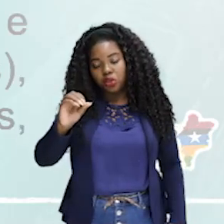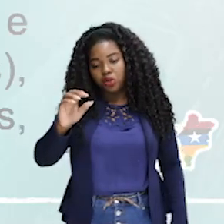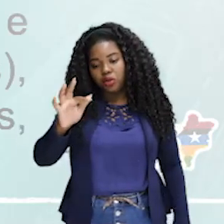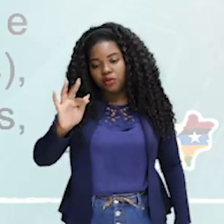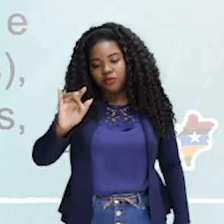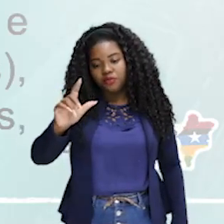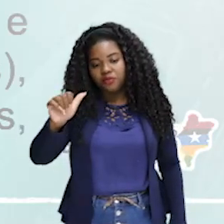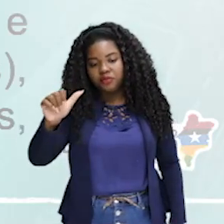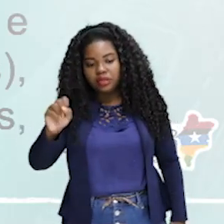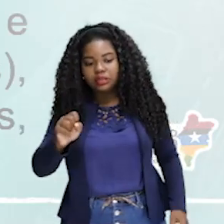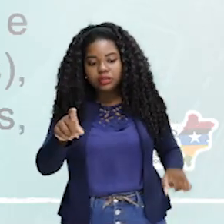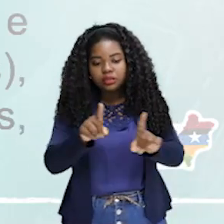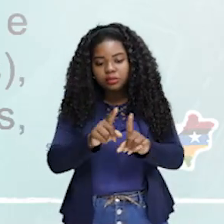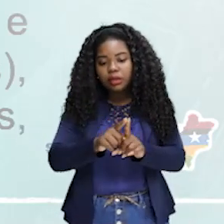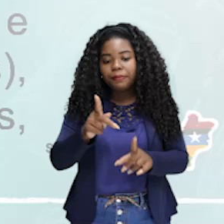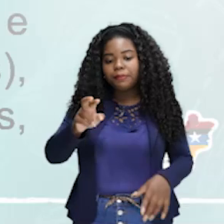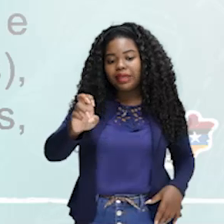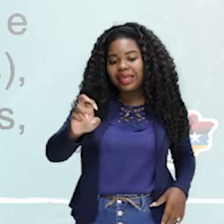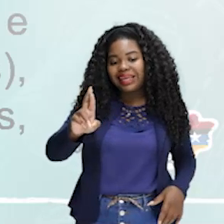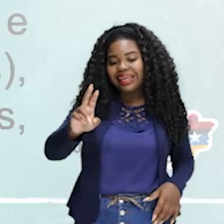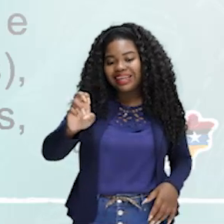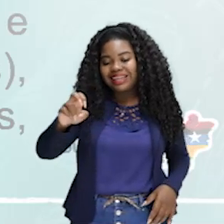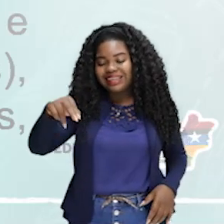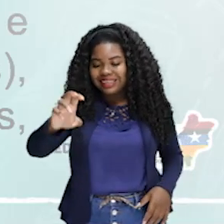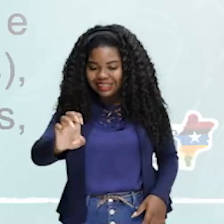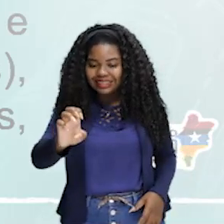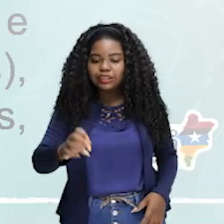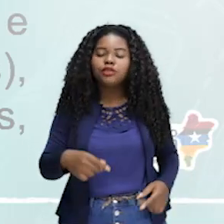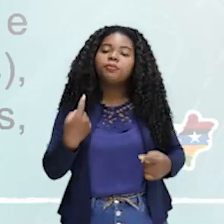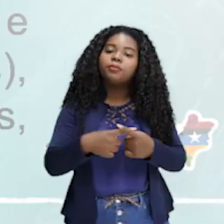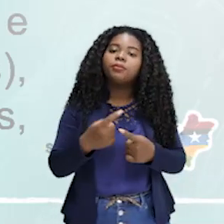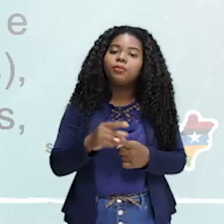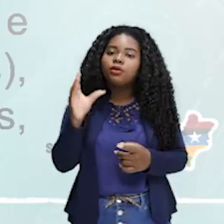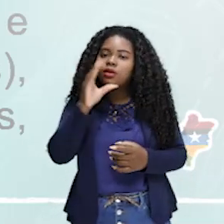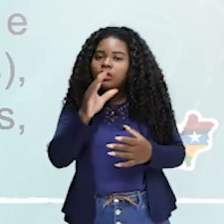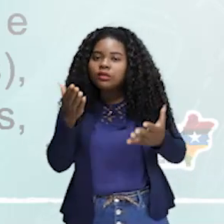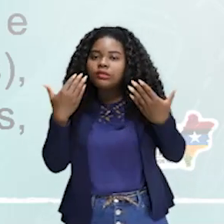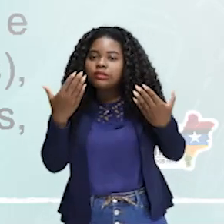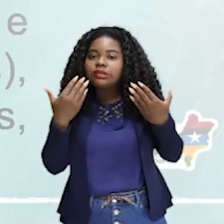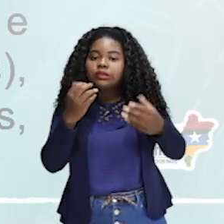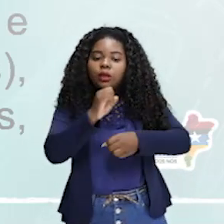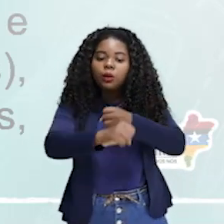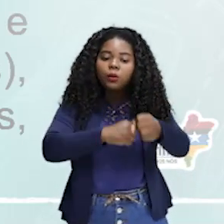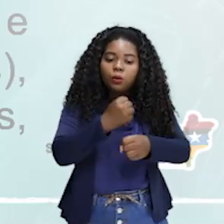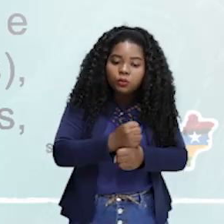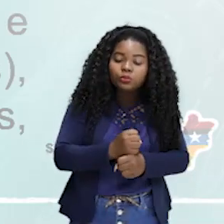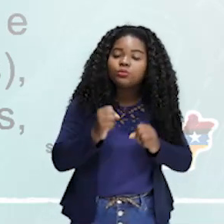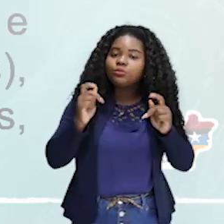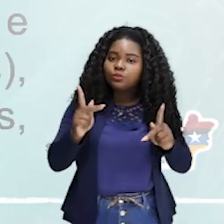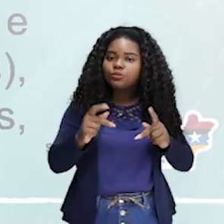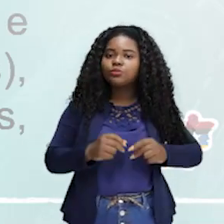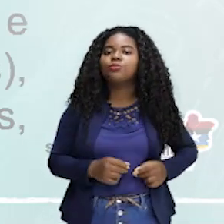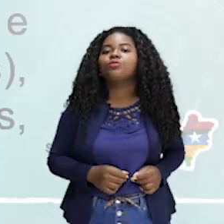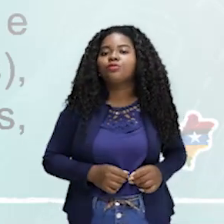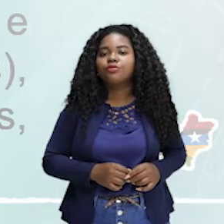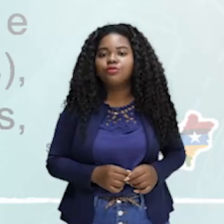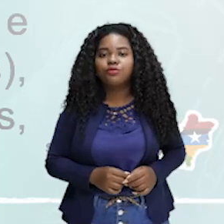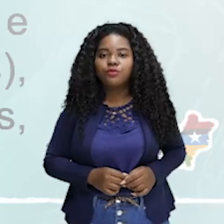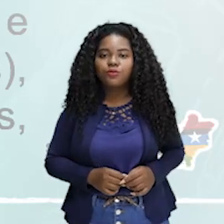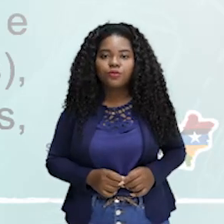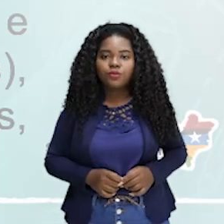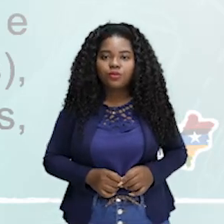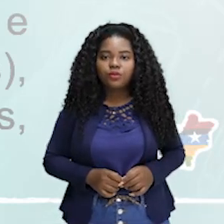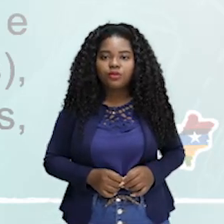E perenes, né, porque elas não vão cair no outono porque vai ser quente o ano todo. Beleza? Vem evoluir comigo. Tem